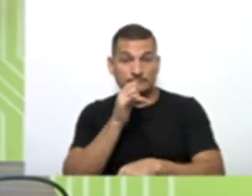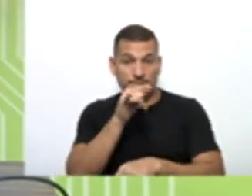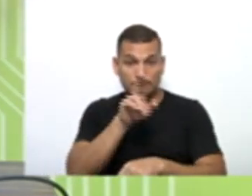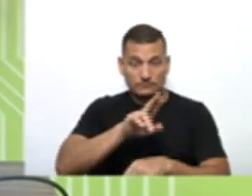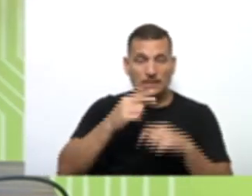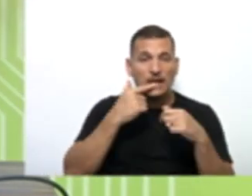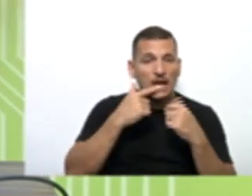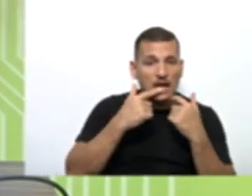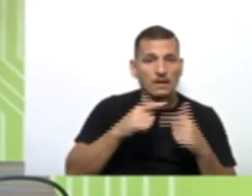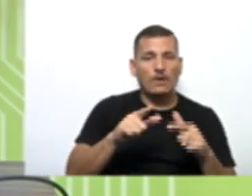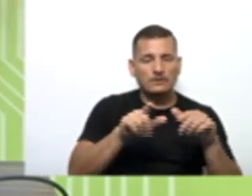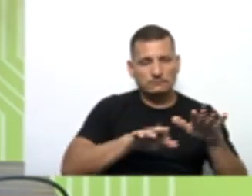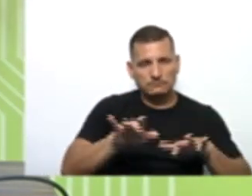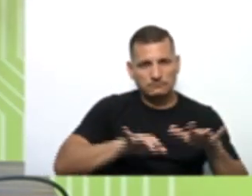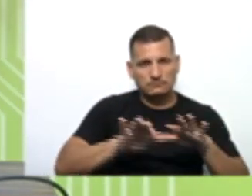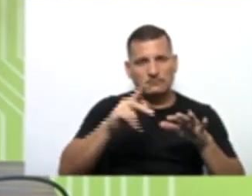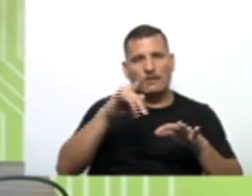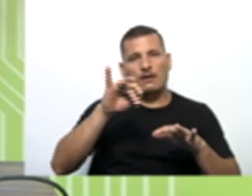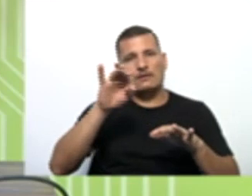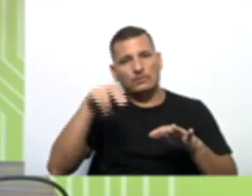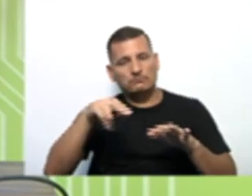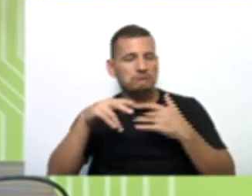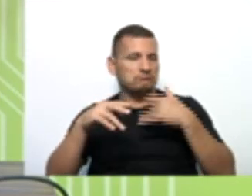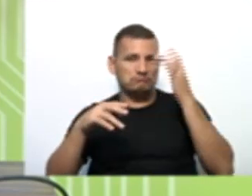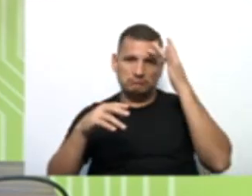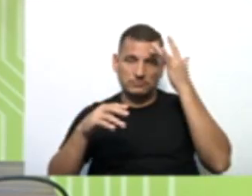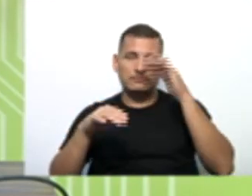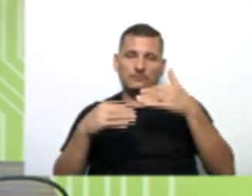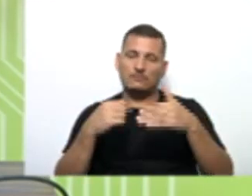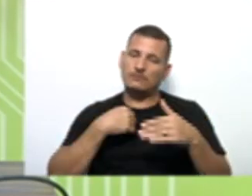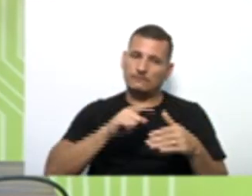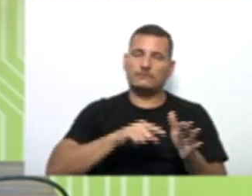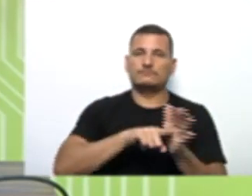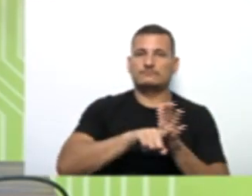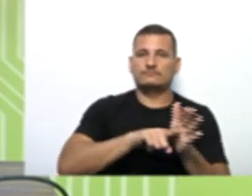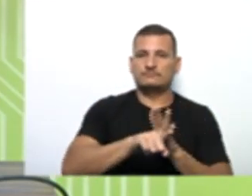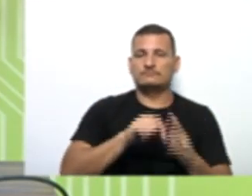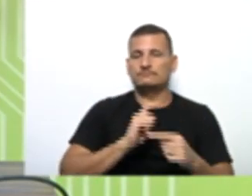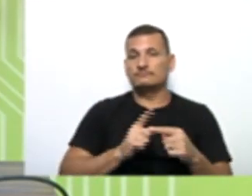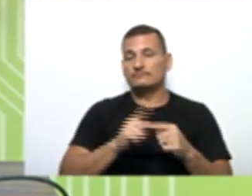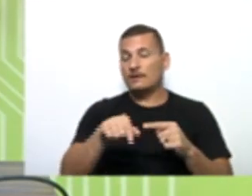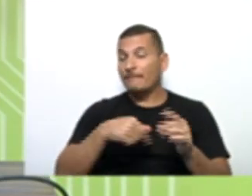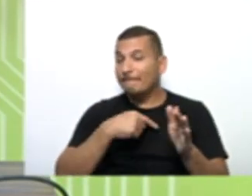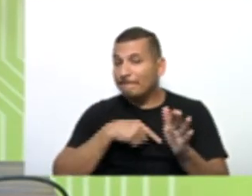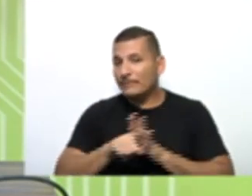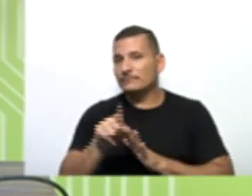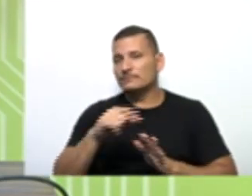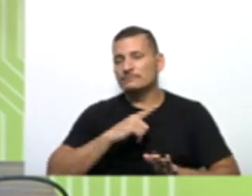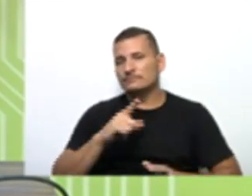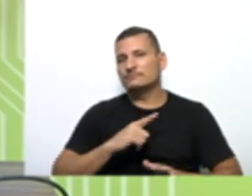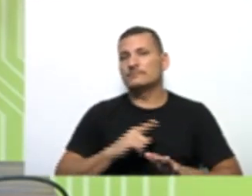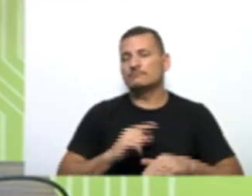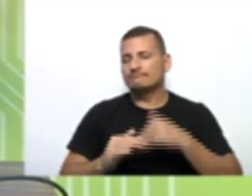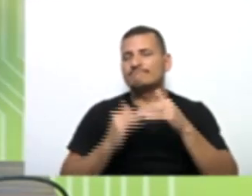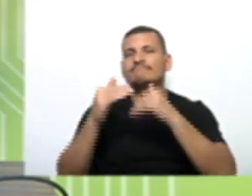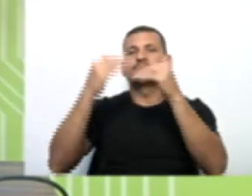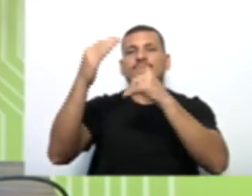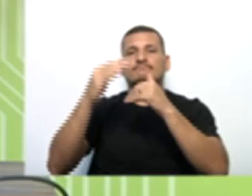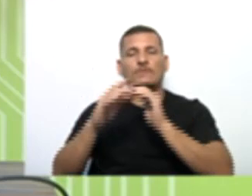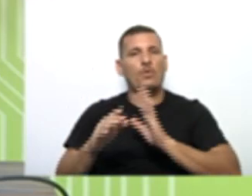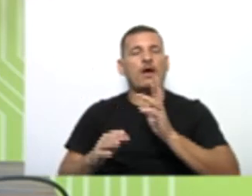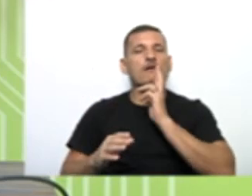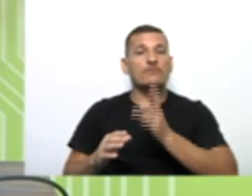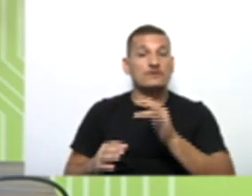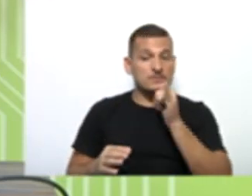Não sei. Então, é aí que eu vou pesquisar. Porque são as perguntas que movem o mundo, não são as respostas. Se a gente soubesse as respostas, a gente